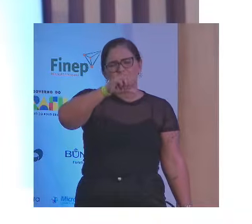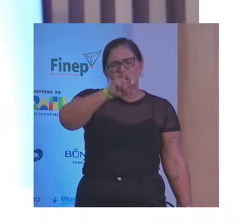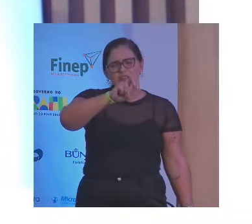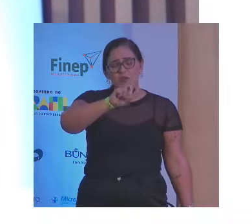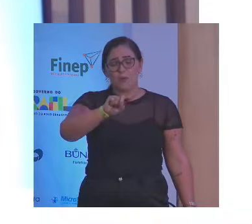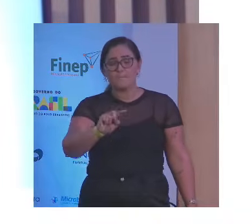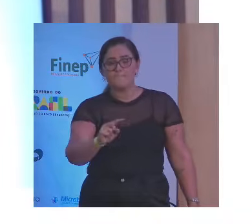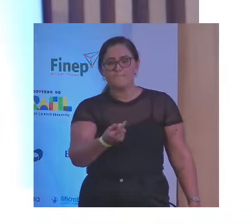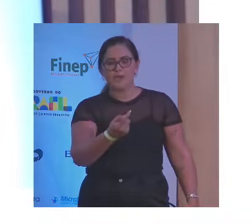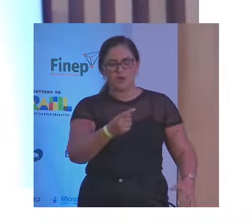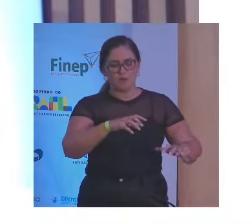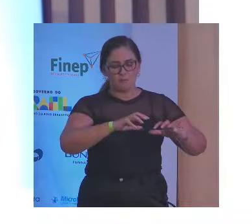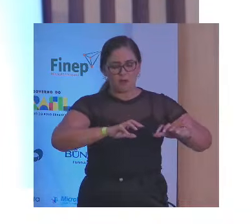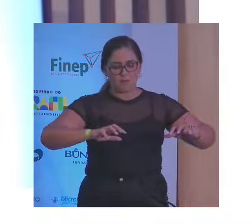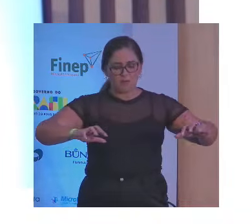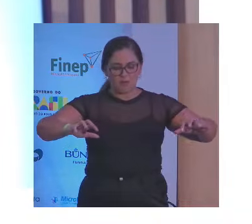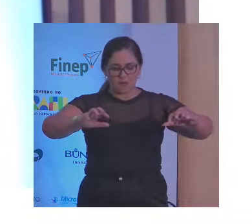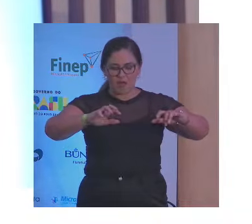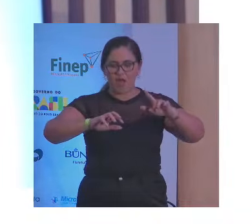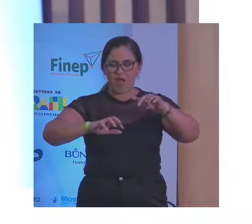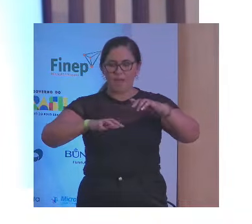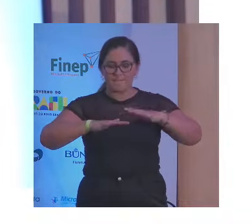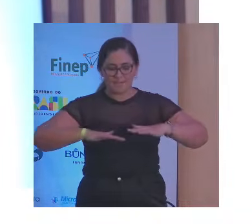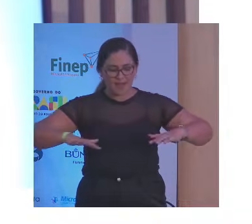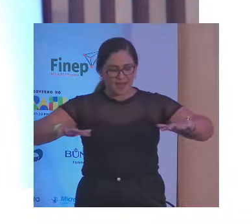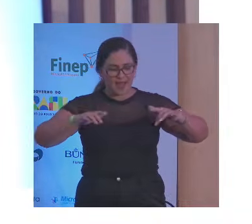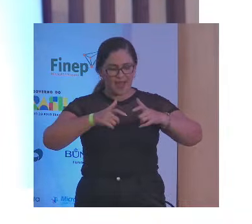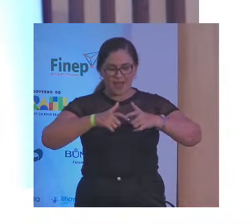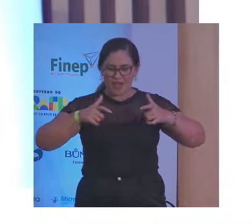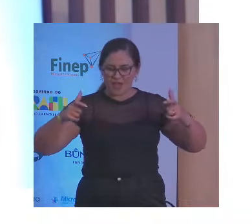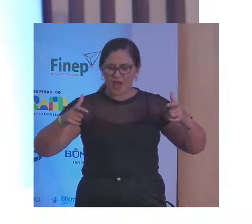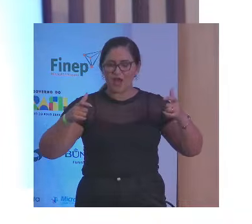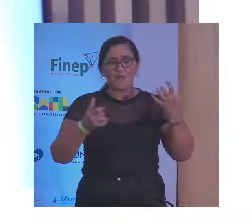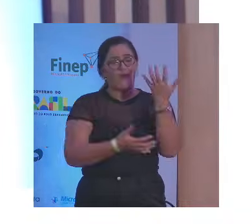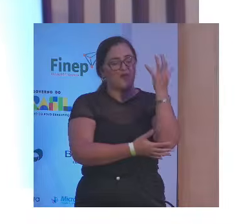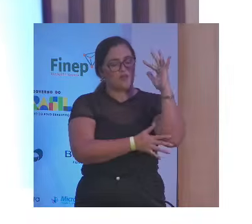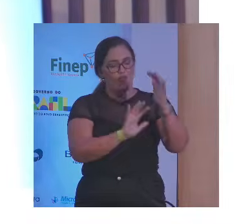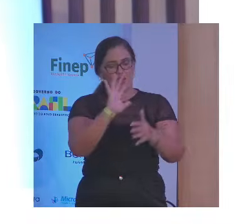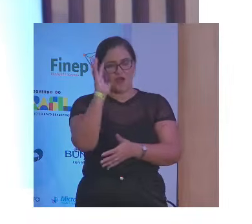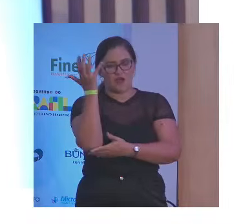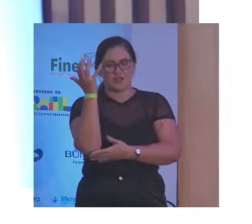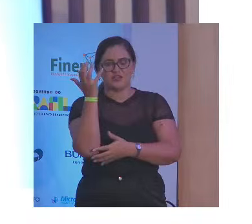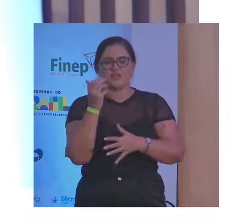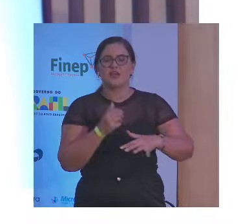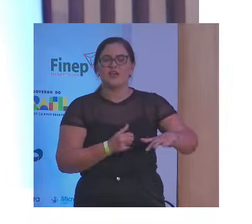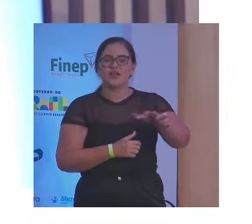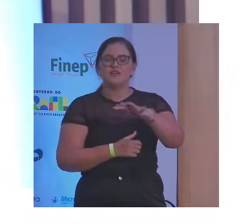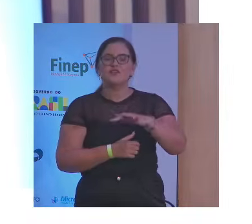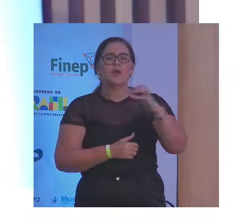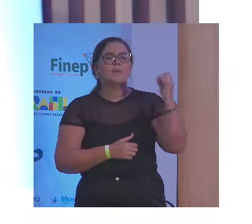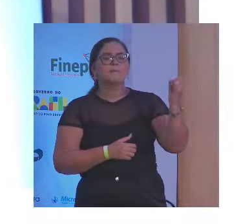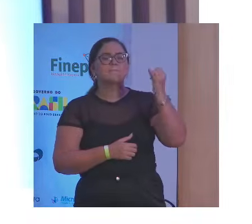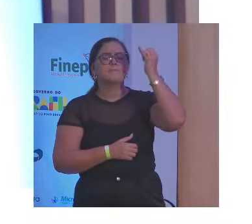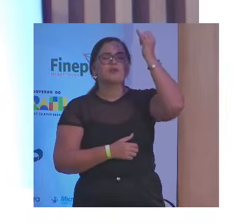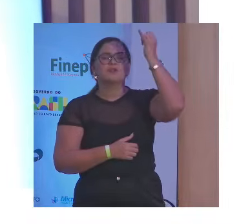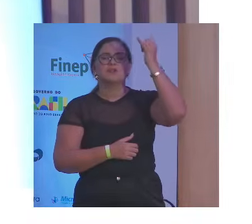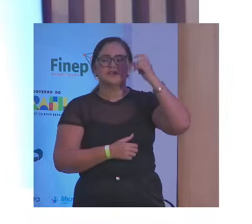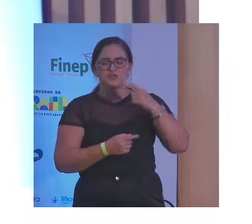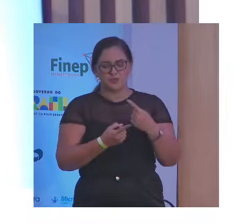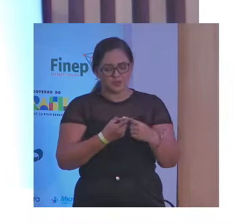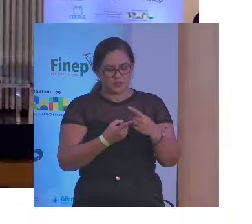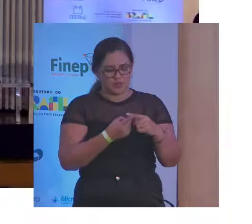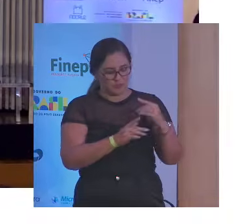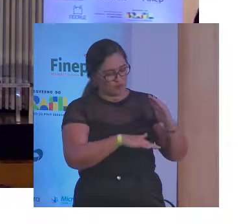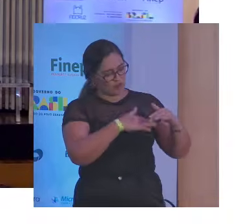mil hectares. Então, uma área enorme, uma floresta de mangue. Essa região ela é importante porque ela serve como berçário